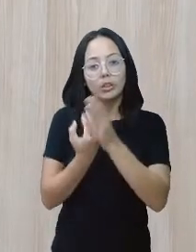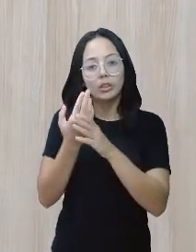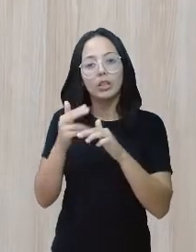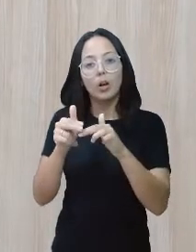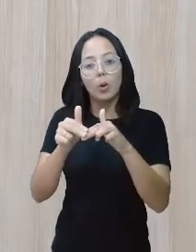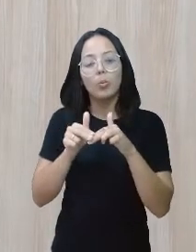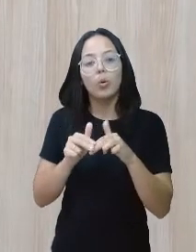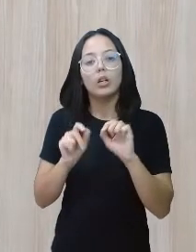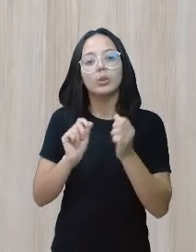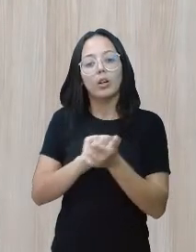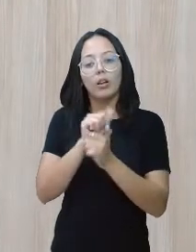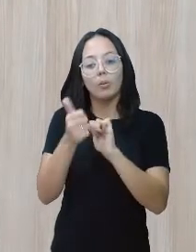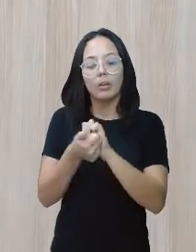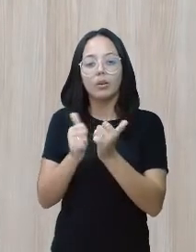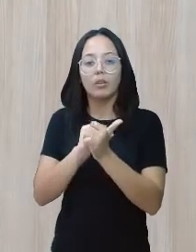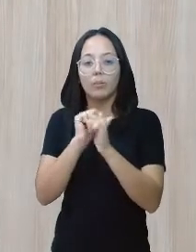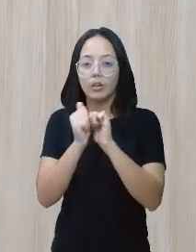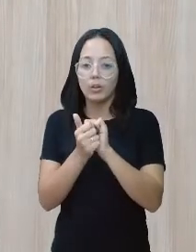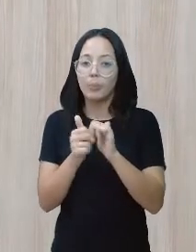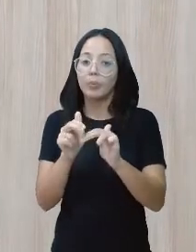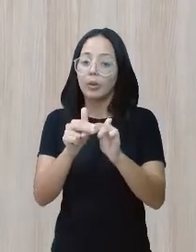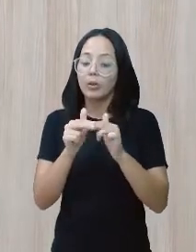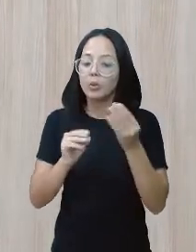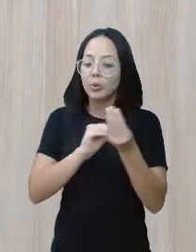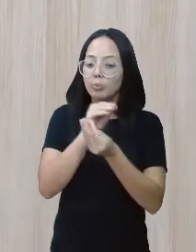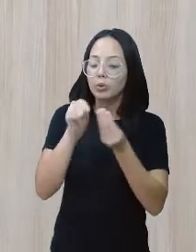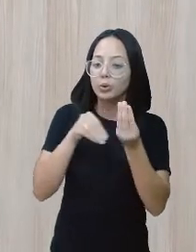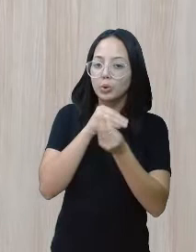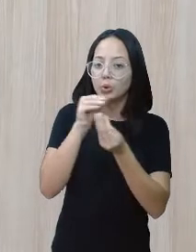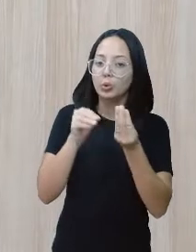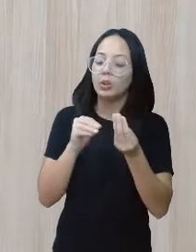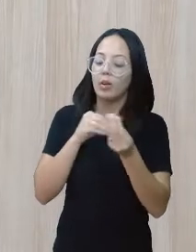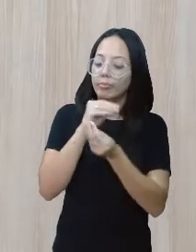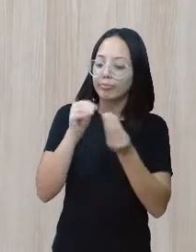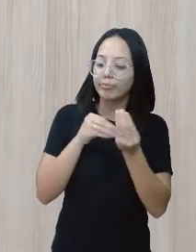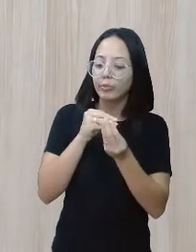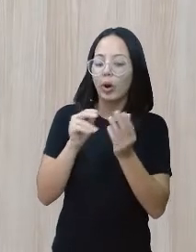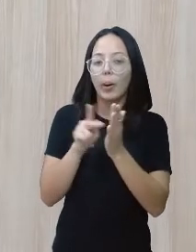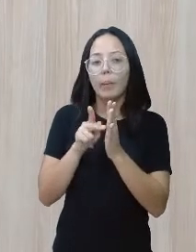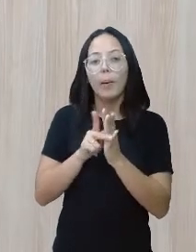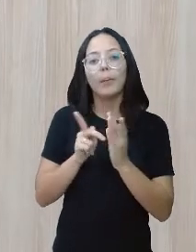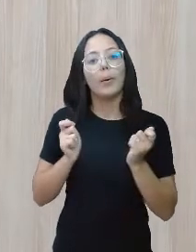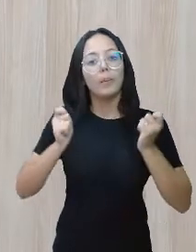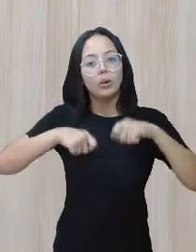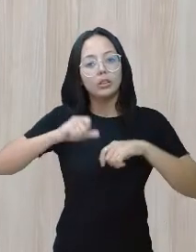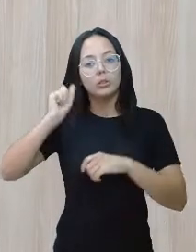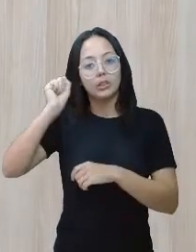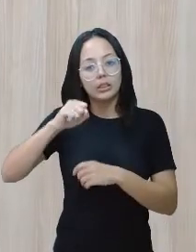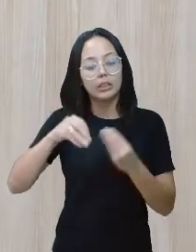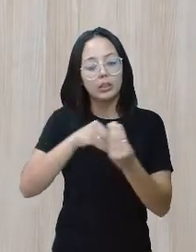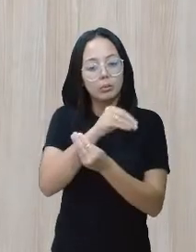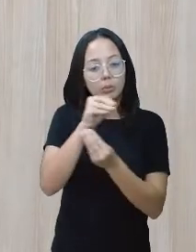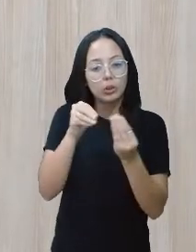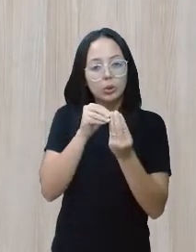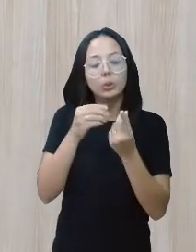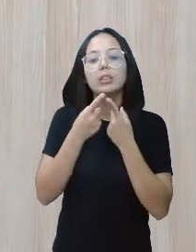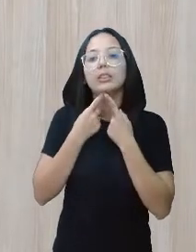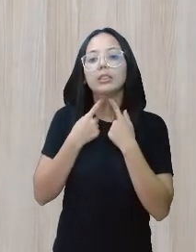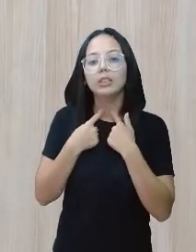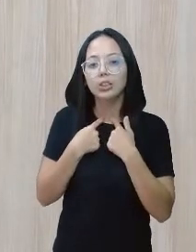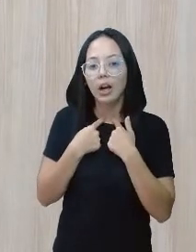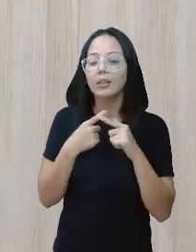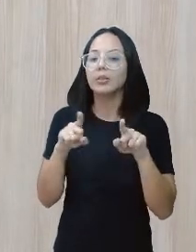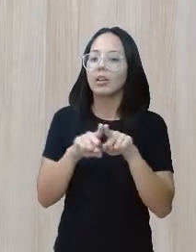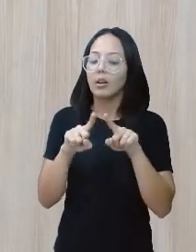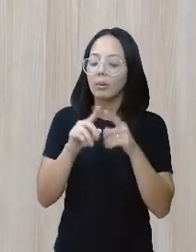suas devidas adaptações, né? Então, é uma mistura aí, é um mix completamente possível, completamente